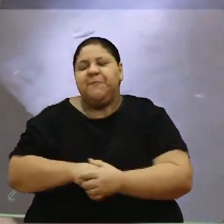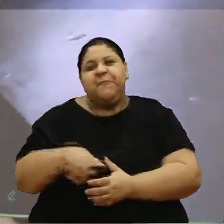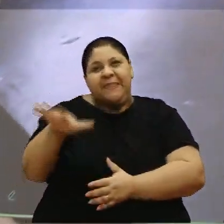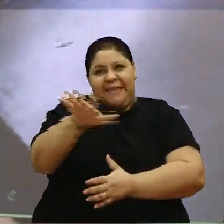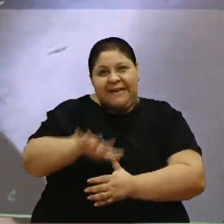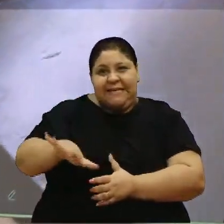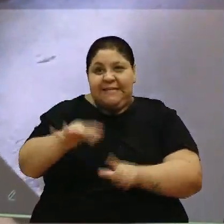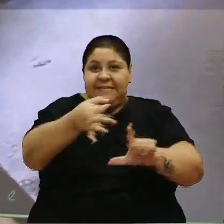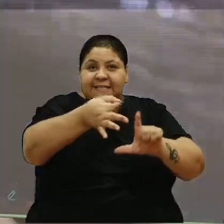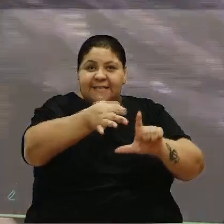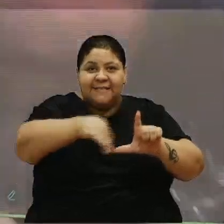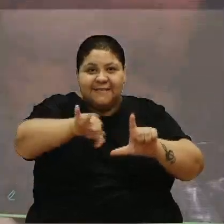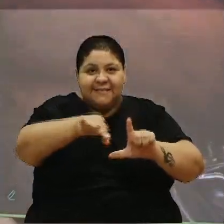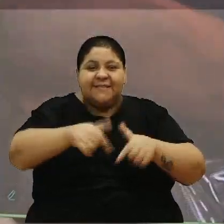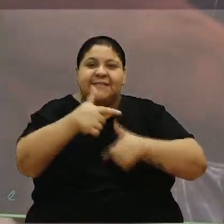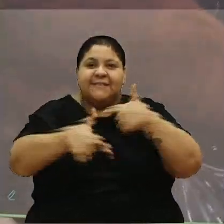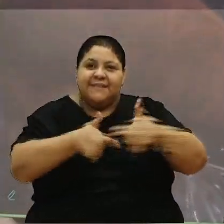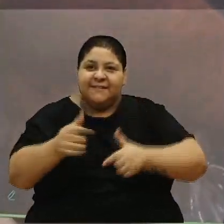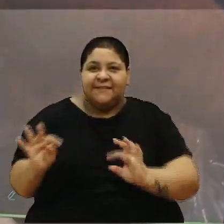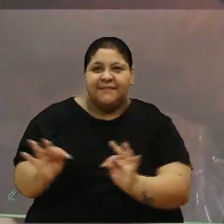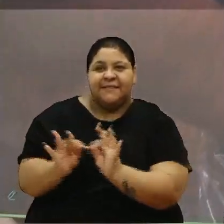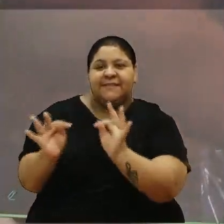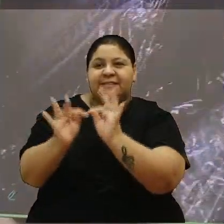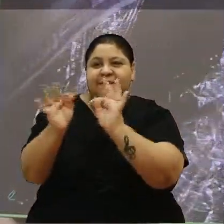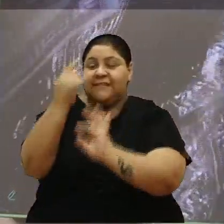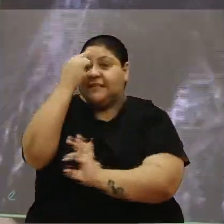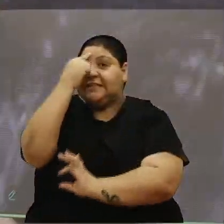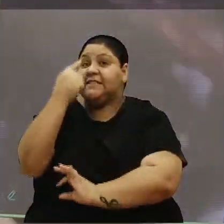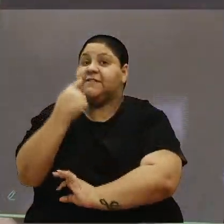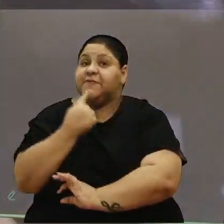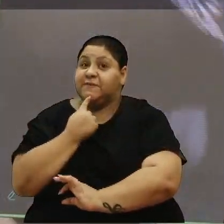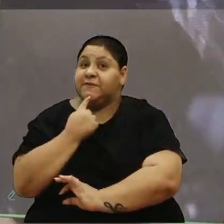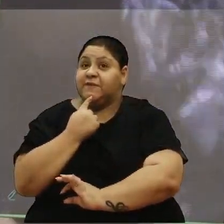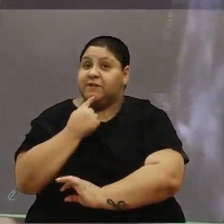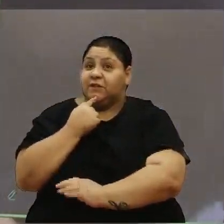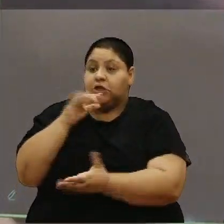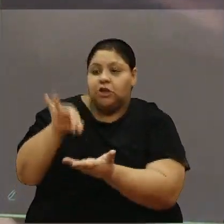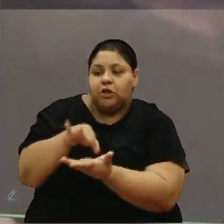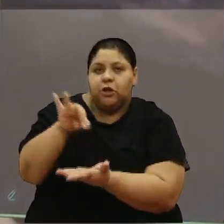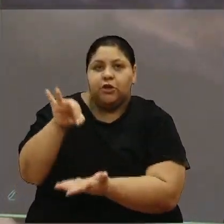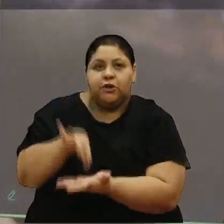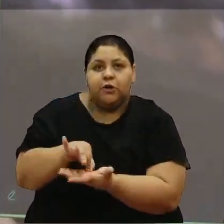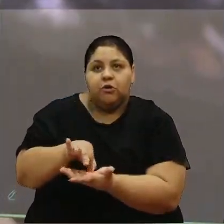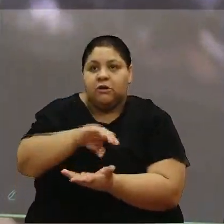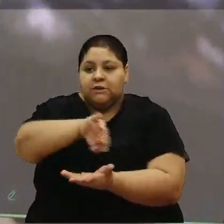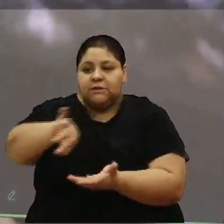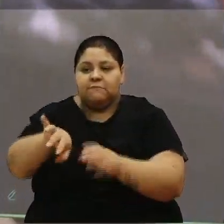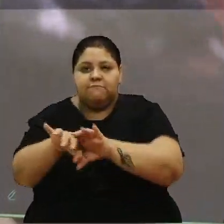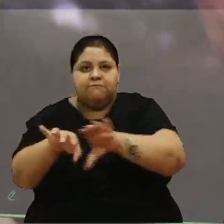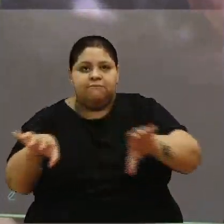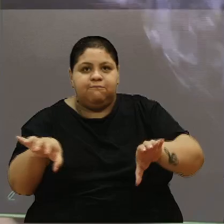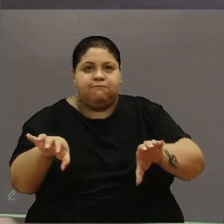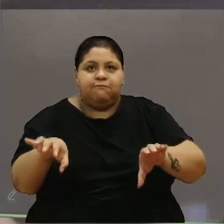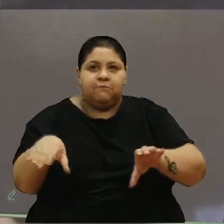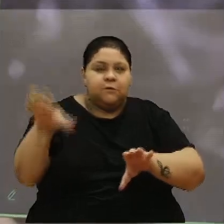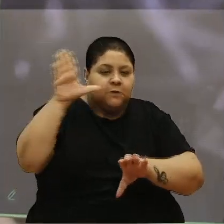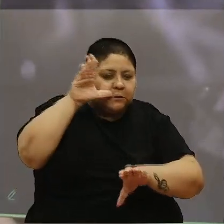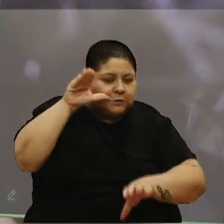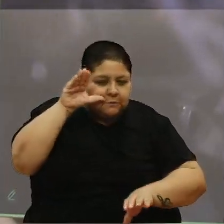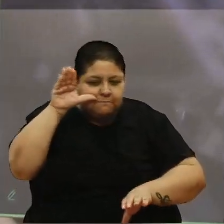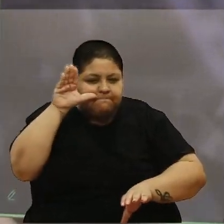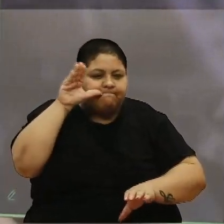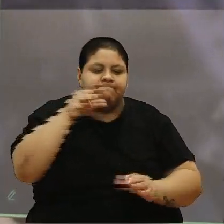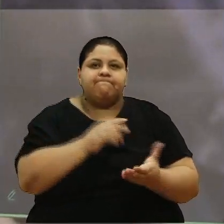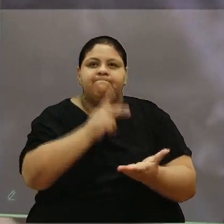logística, atuamos com tecnologia de identificação, localização, separação e conferência de